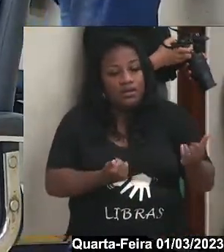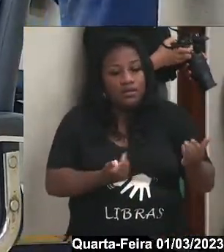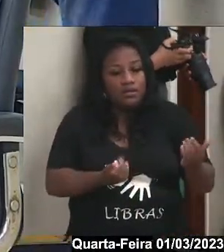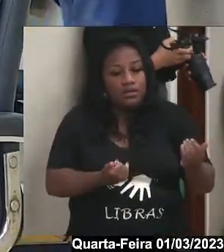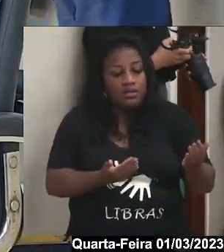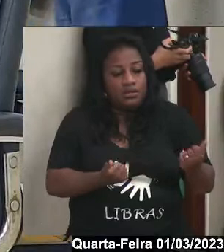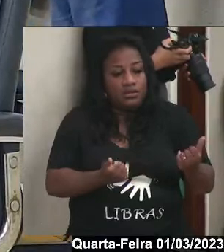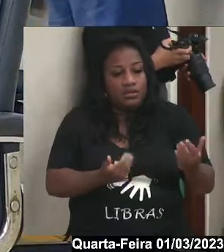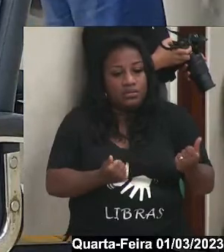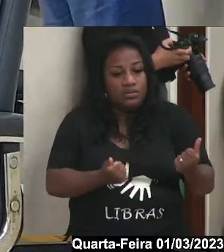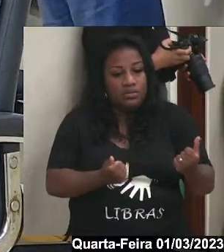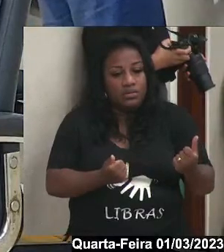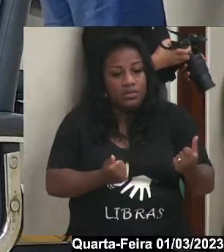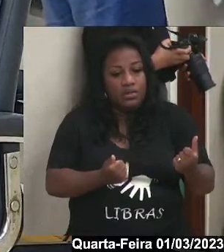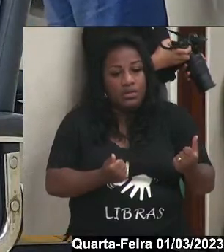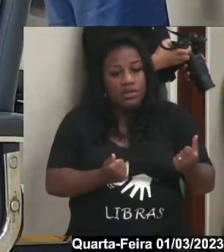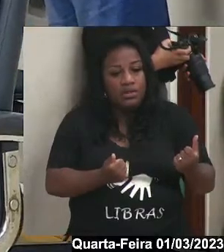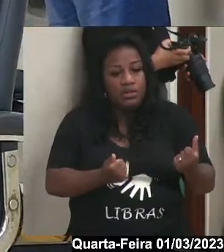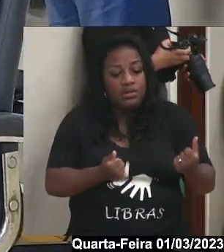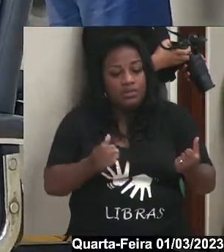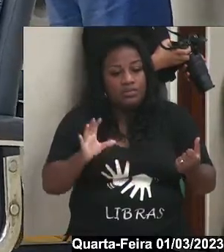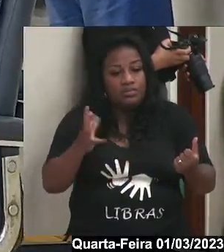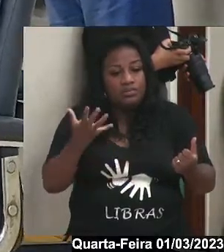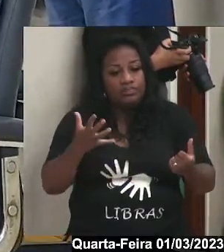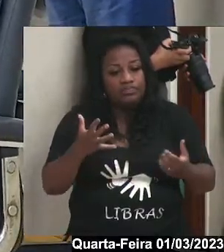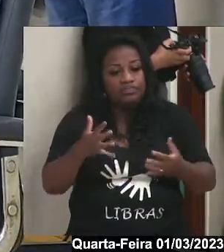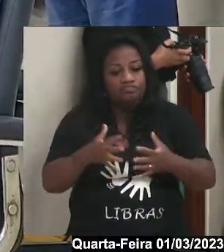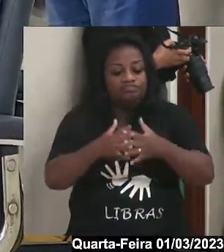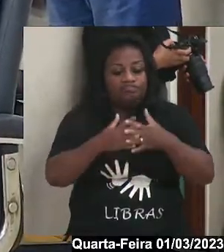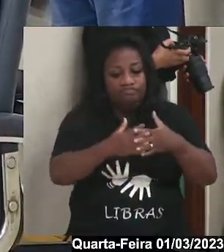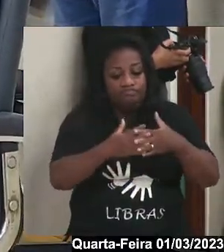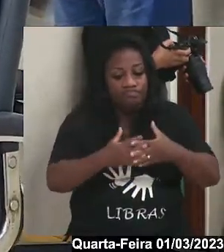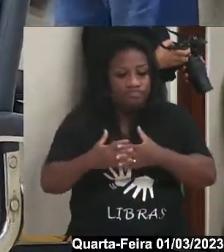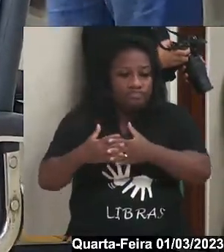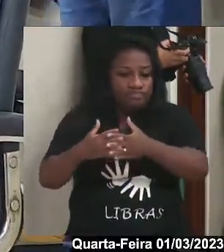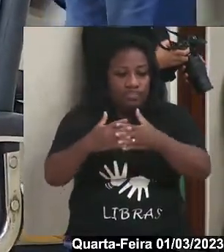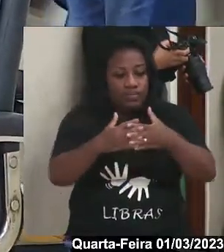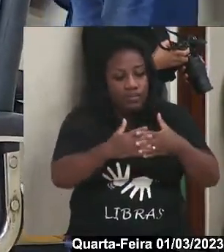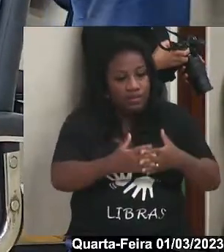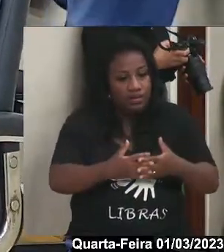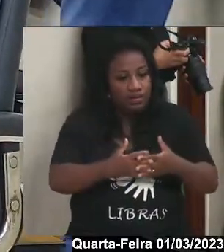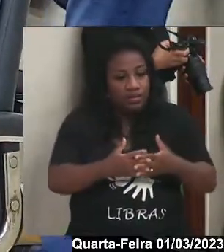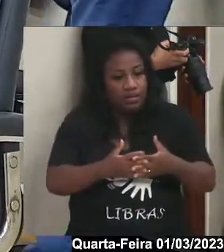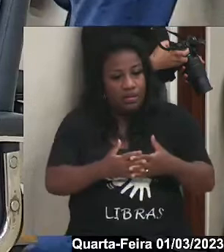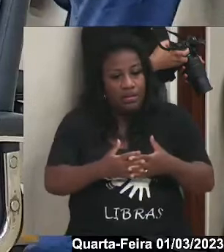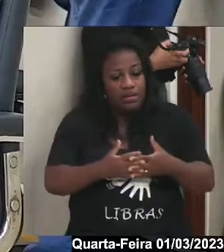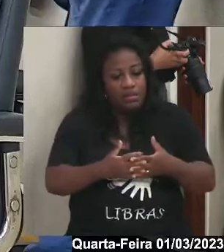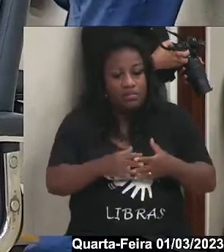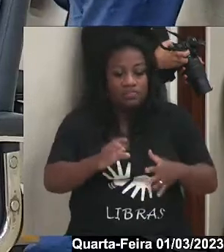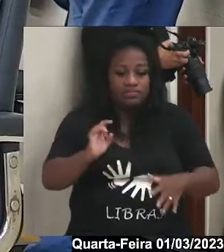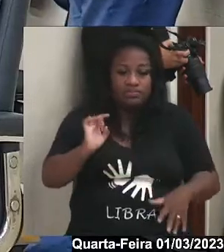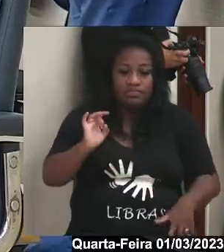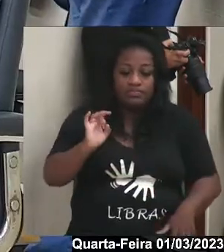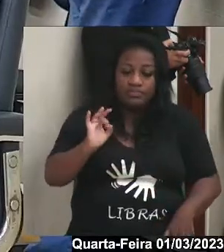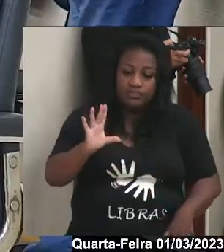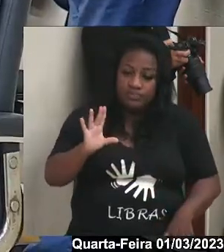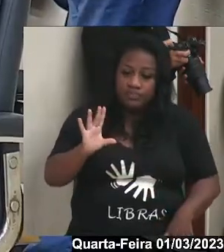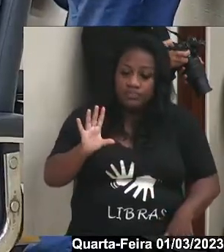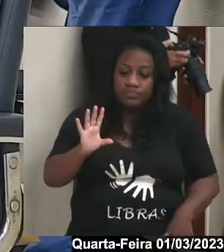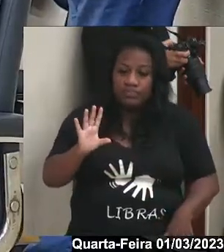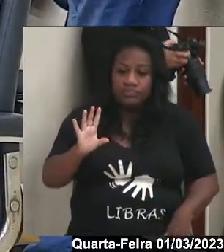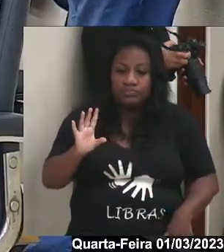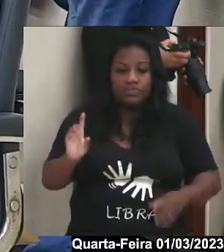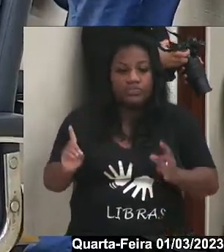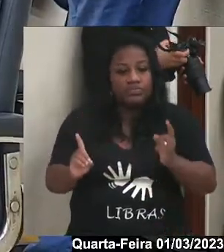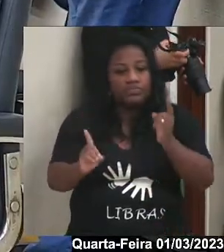conseguir emprego, a conclusão é que quem cresce na periferia e não tem essas oportunidades, só encontra na